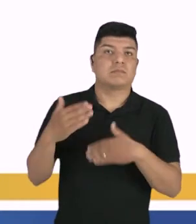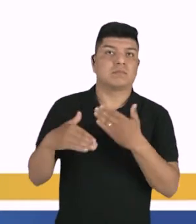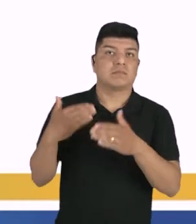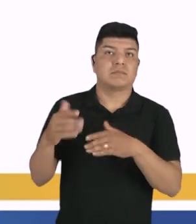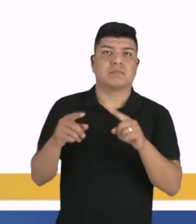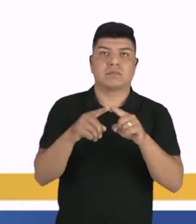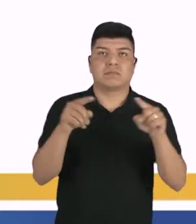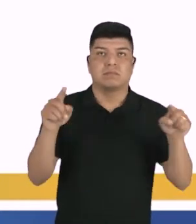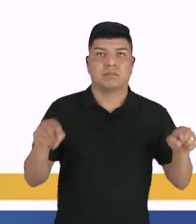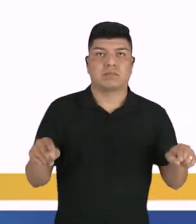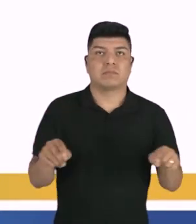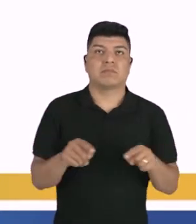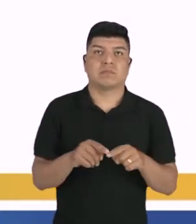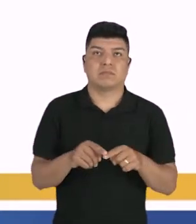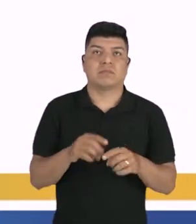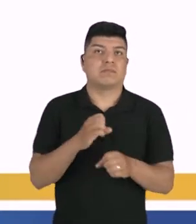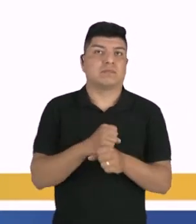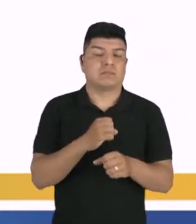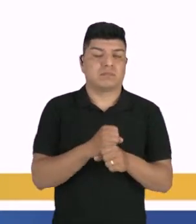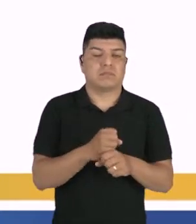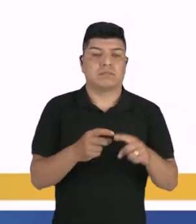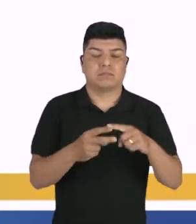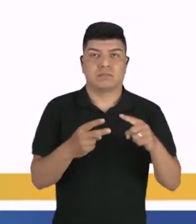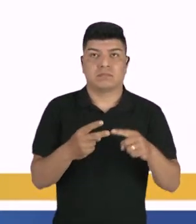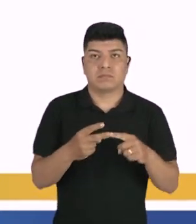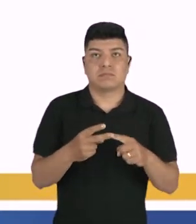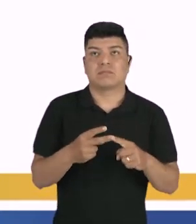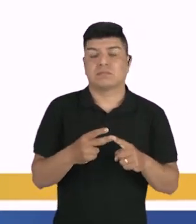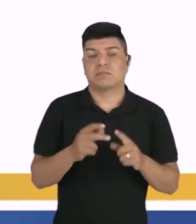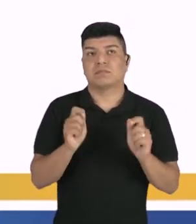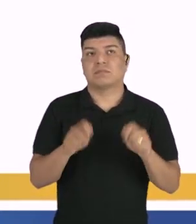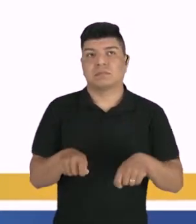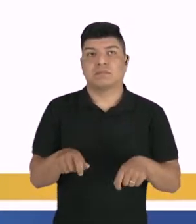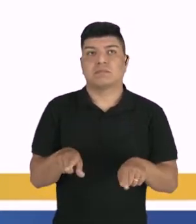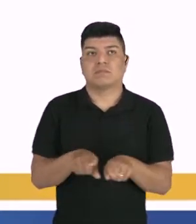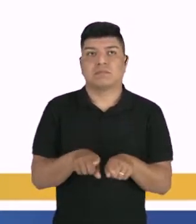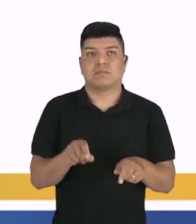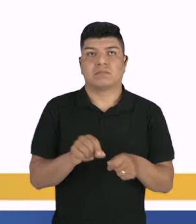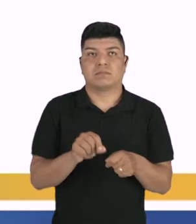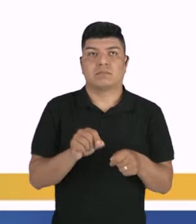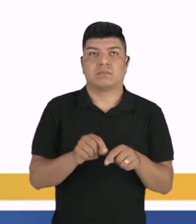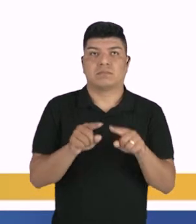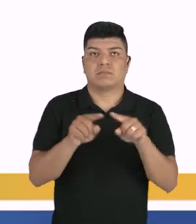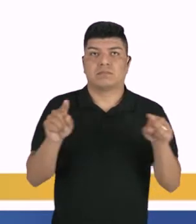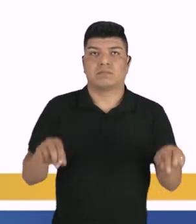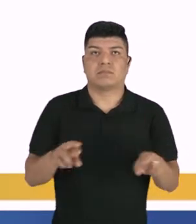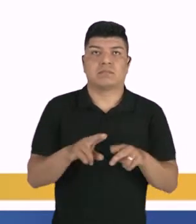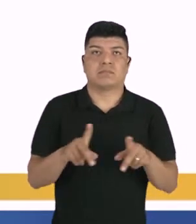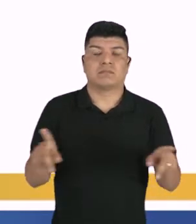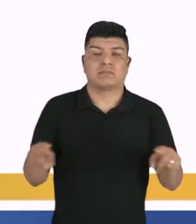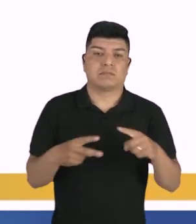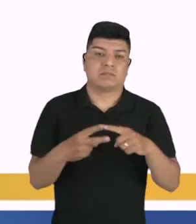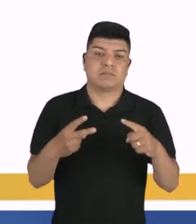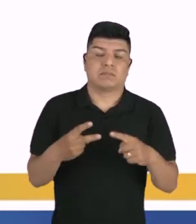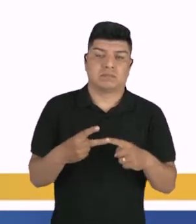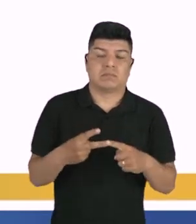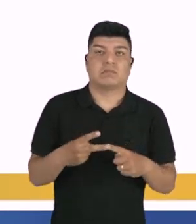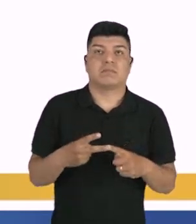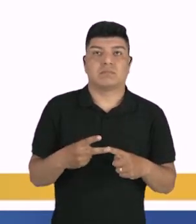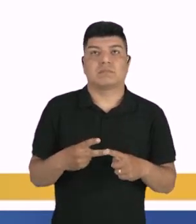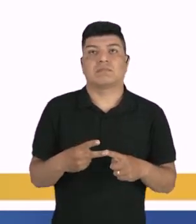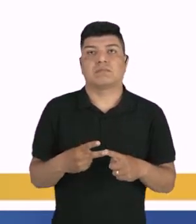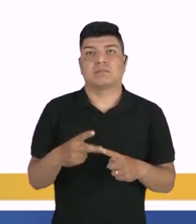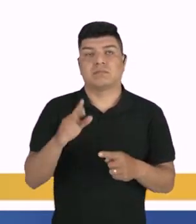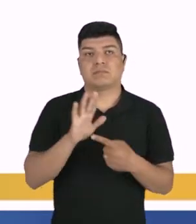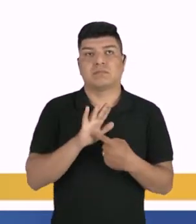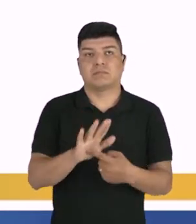o desenvolvimento para o quadrado da soma de dois termos, podemos também fazer o quadrado da diferença de dois termos.